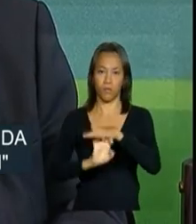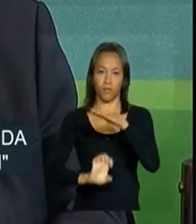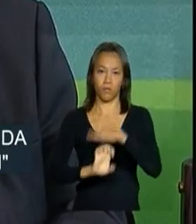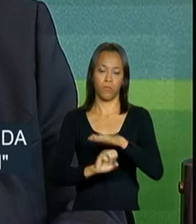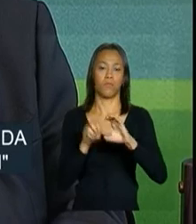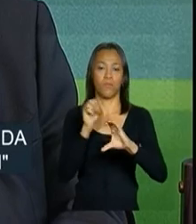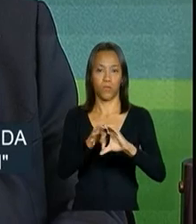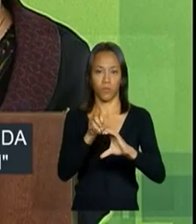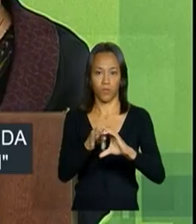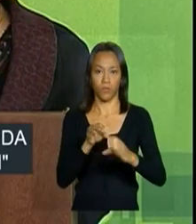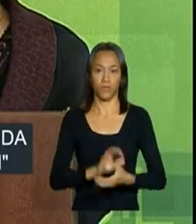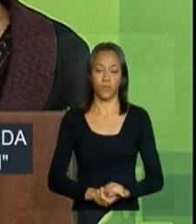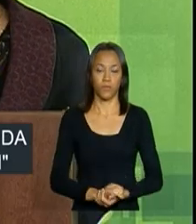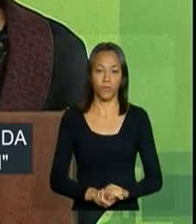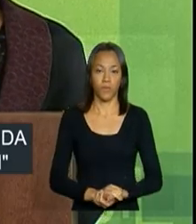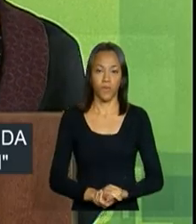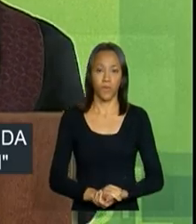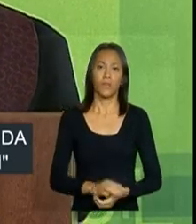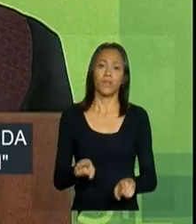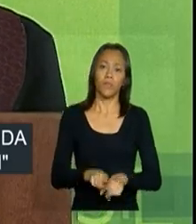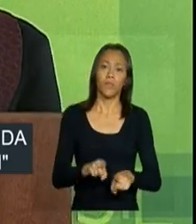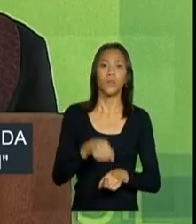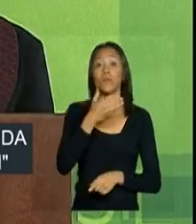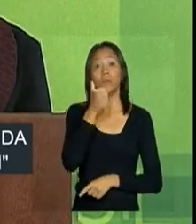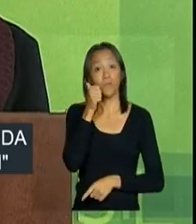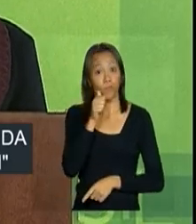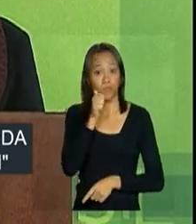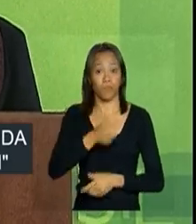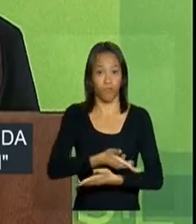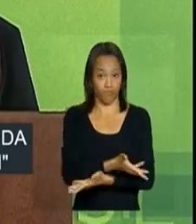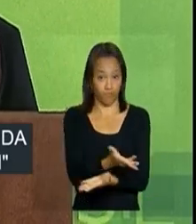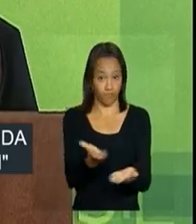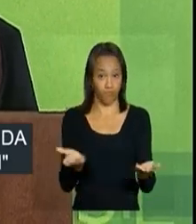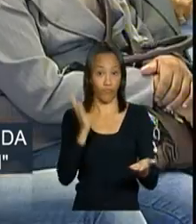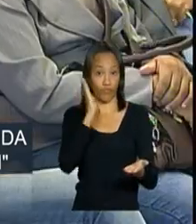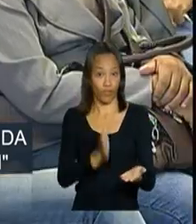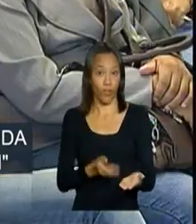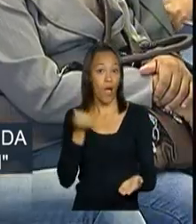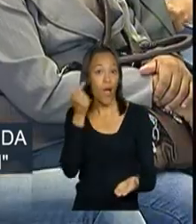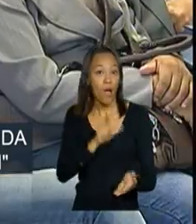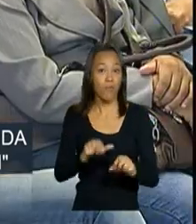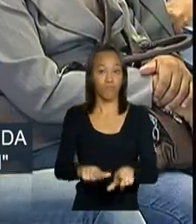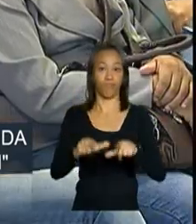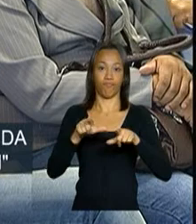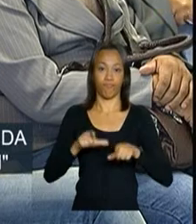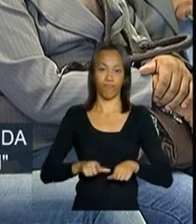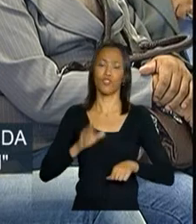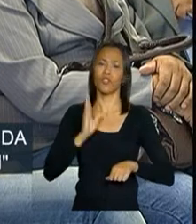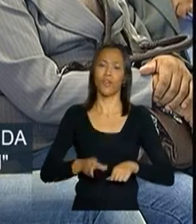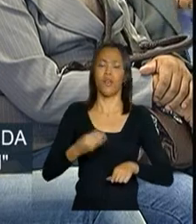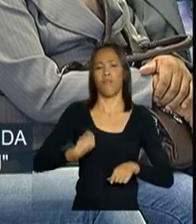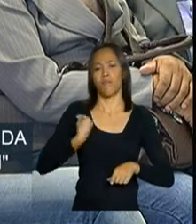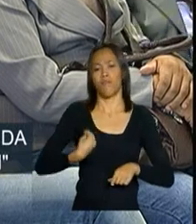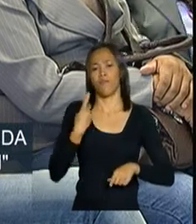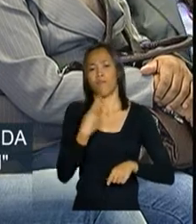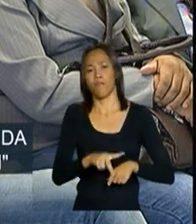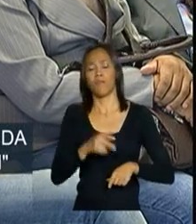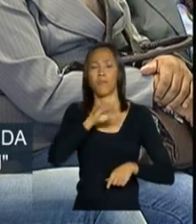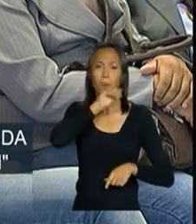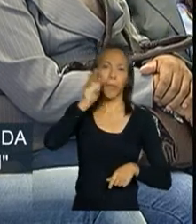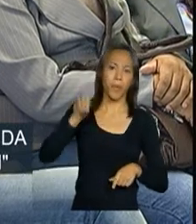Globo a senhoras formandas aqui que já deram seu depoimento e